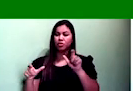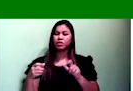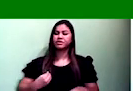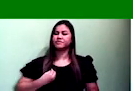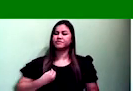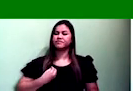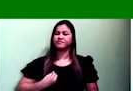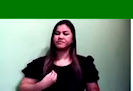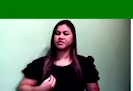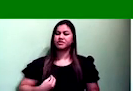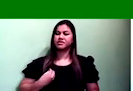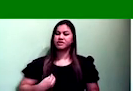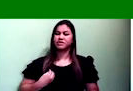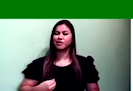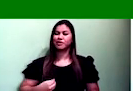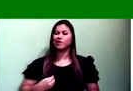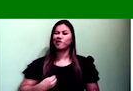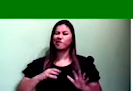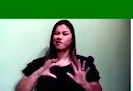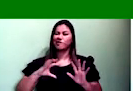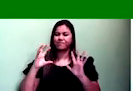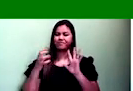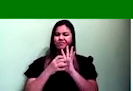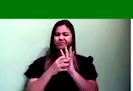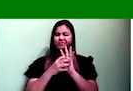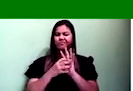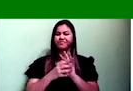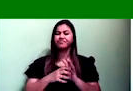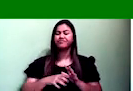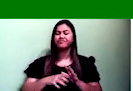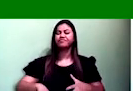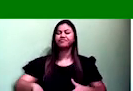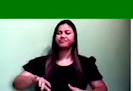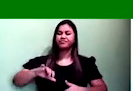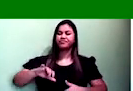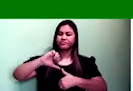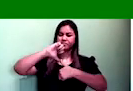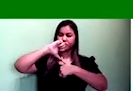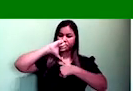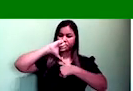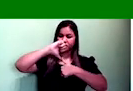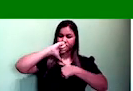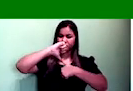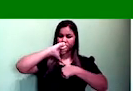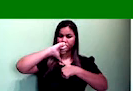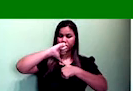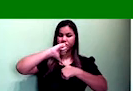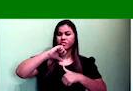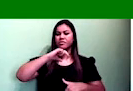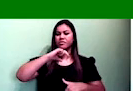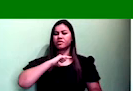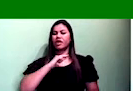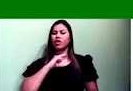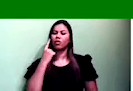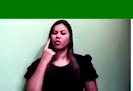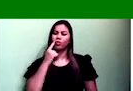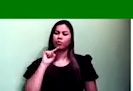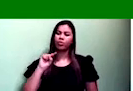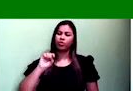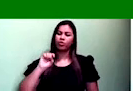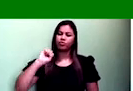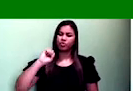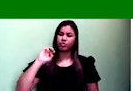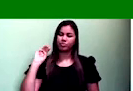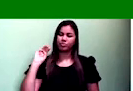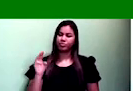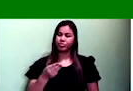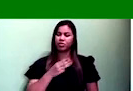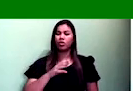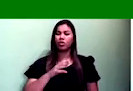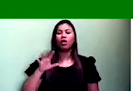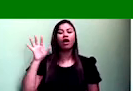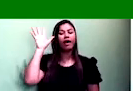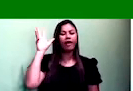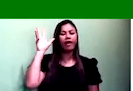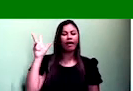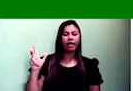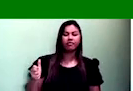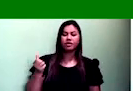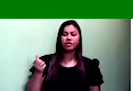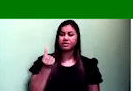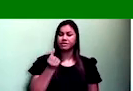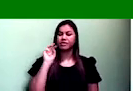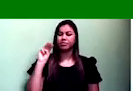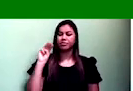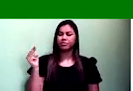né? Na América Latina, nós temos 1,8 milhões, né? Na África, 6